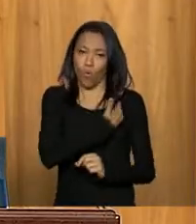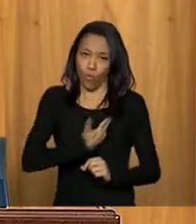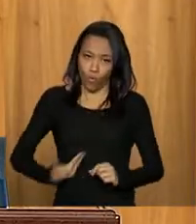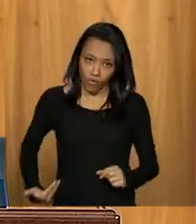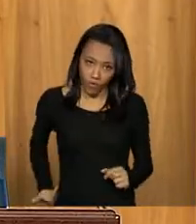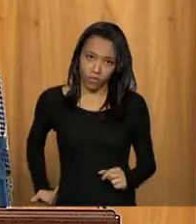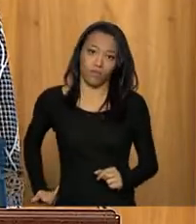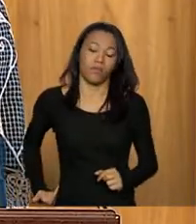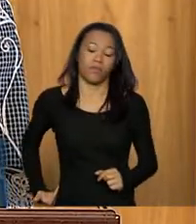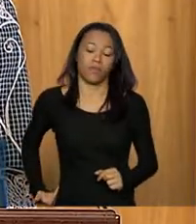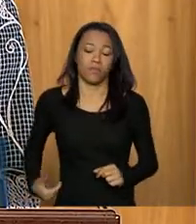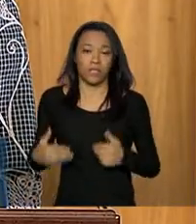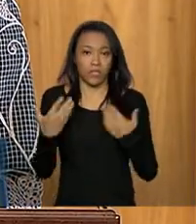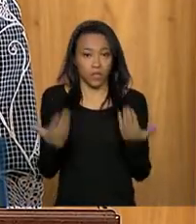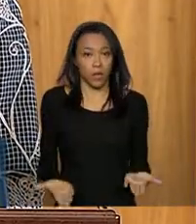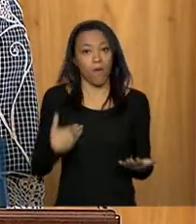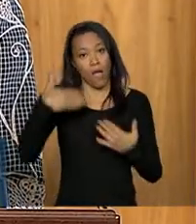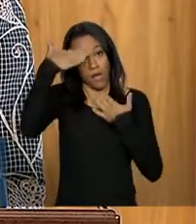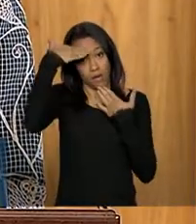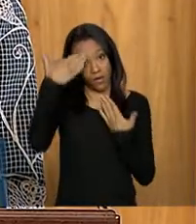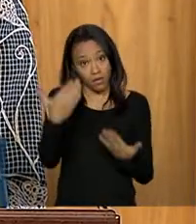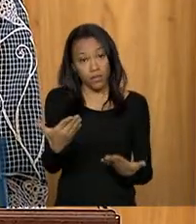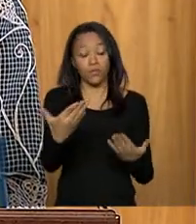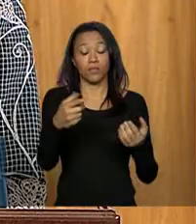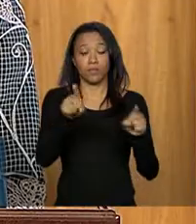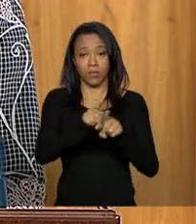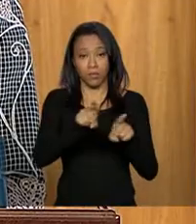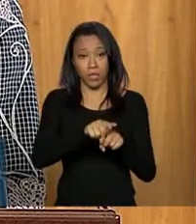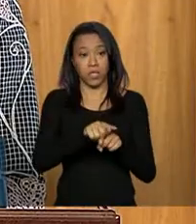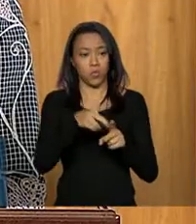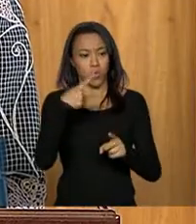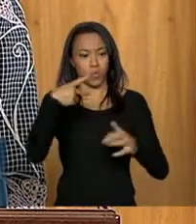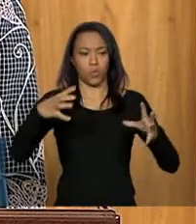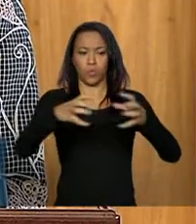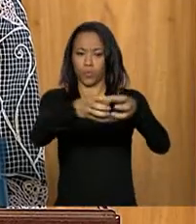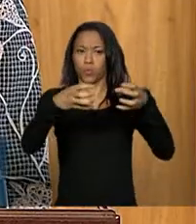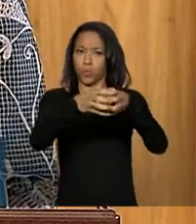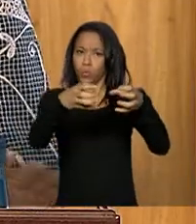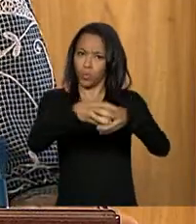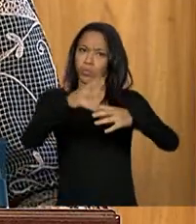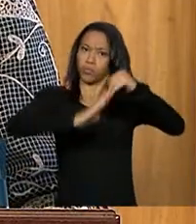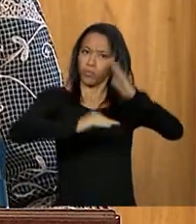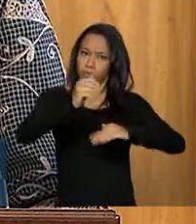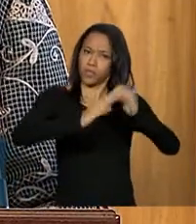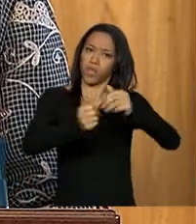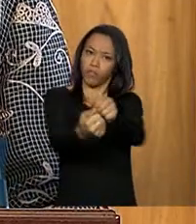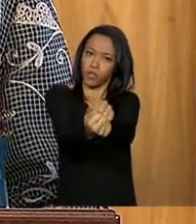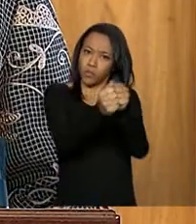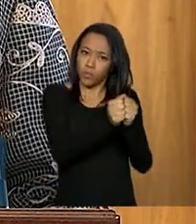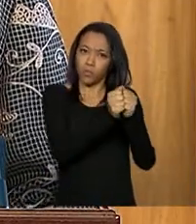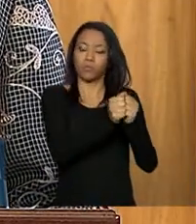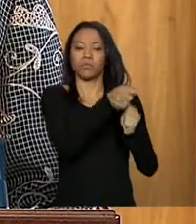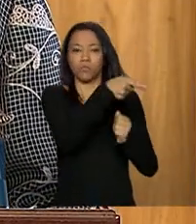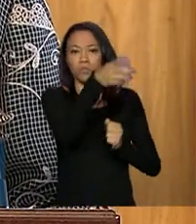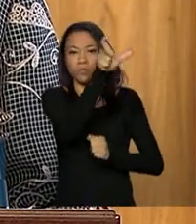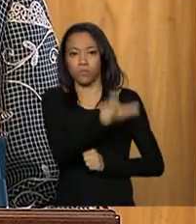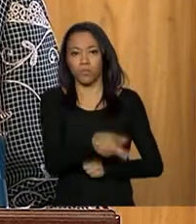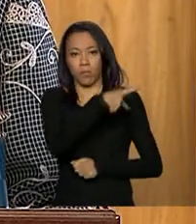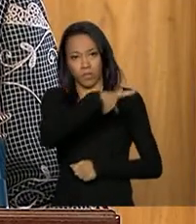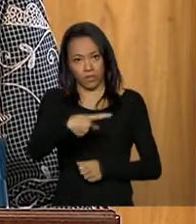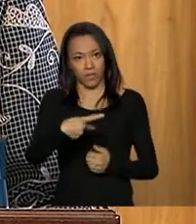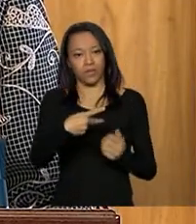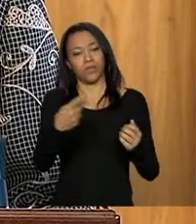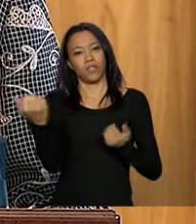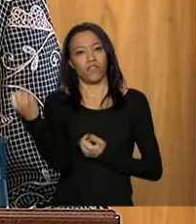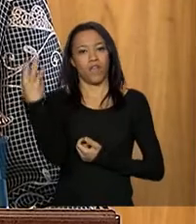povo coreano. Agradeço também a sua comitiva e a todos aqueles que acompanharam nessa